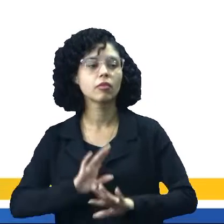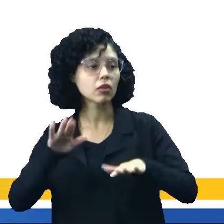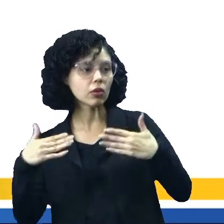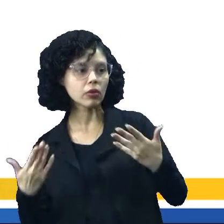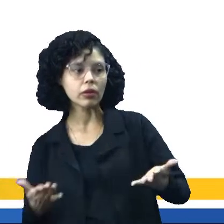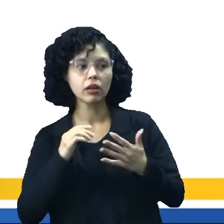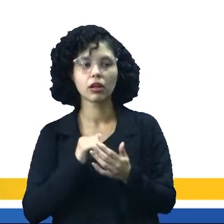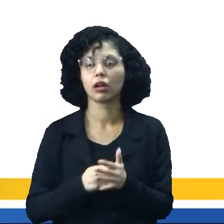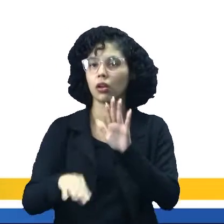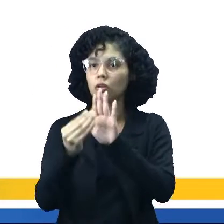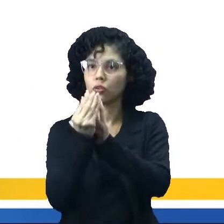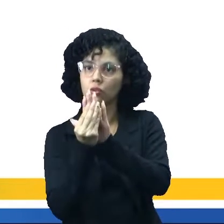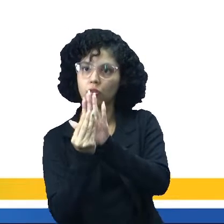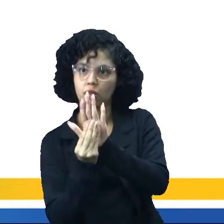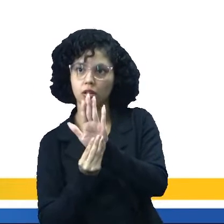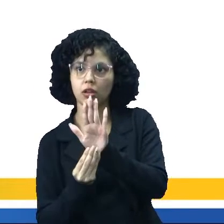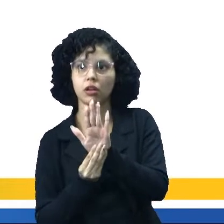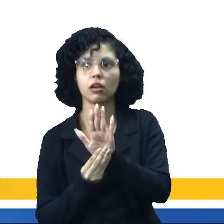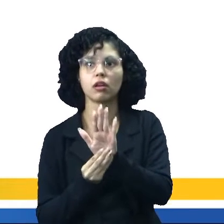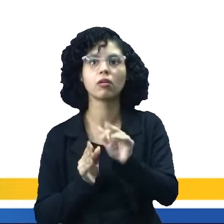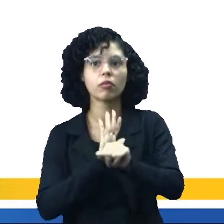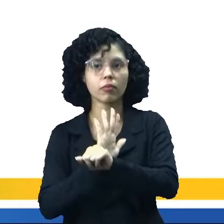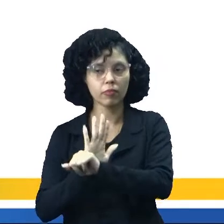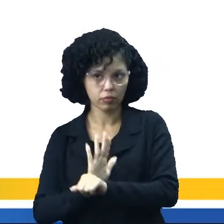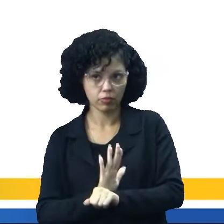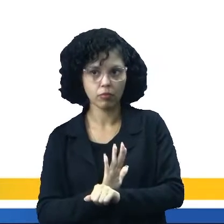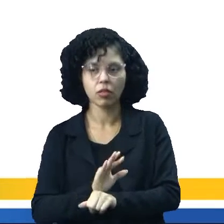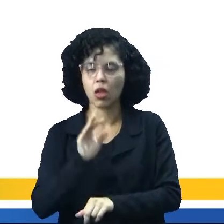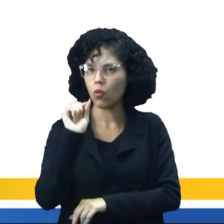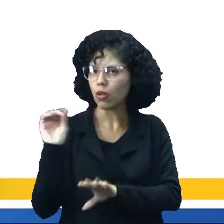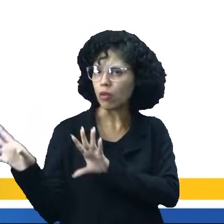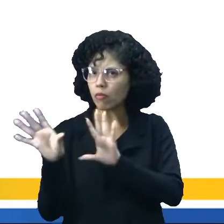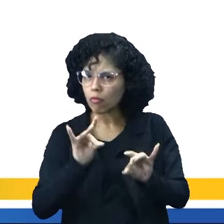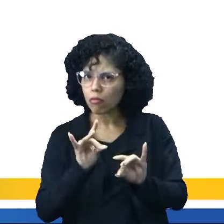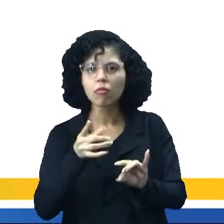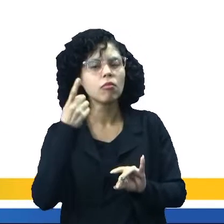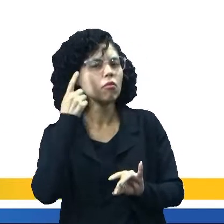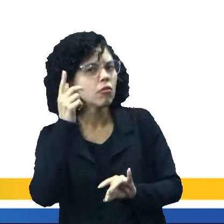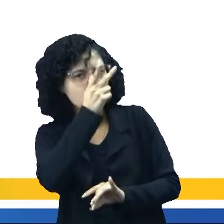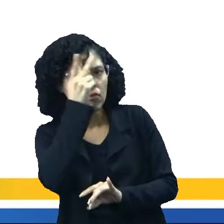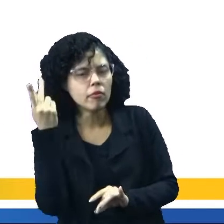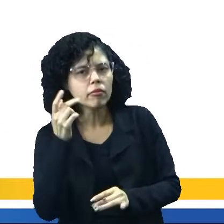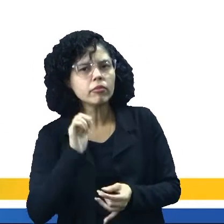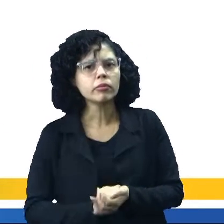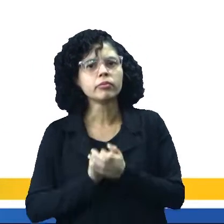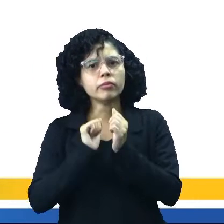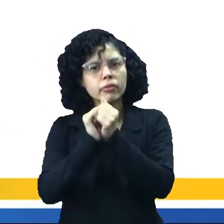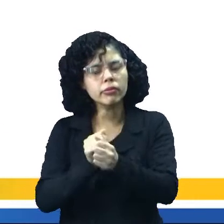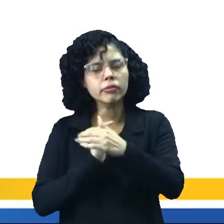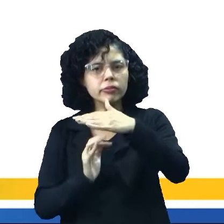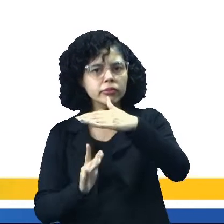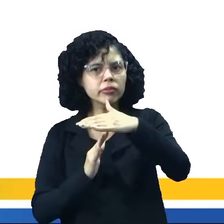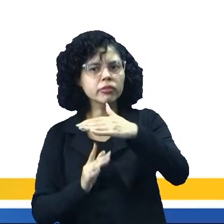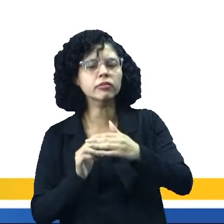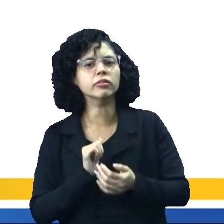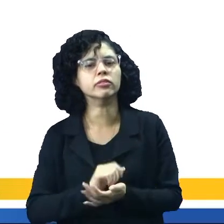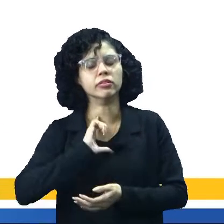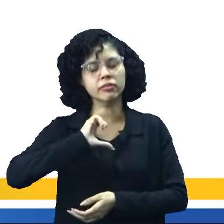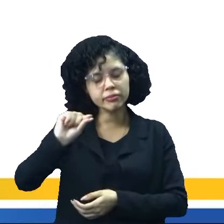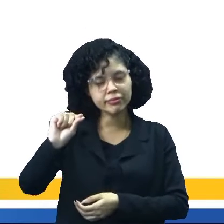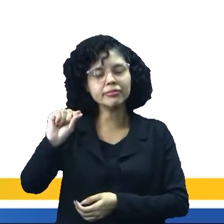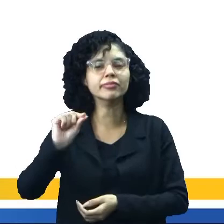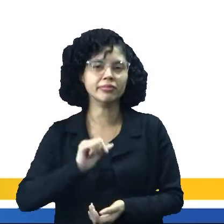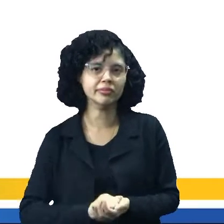Quais são esses fatores contribuintes, O que levam as pessoas a estarem migrando, saindo